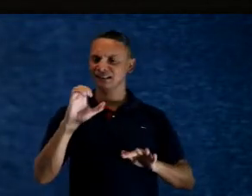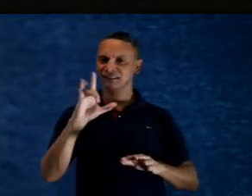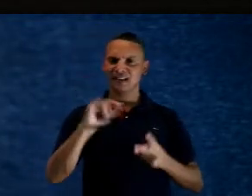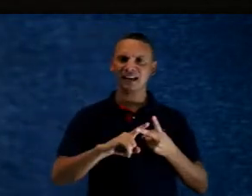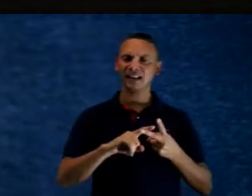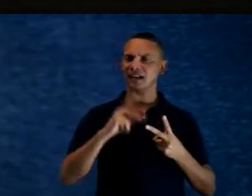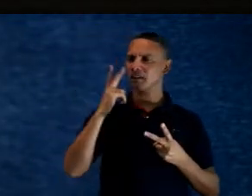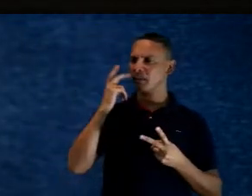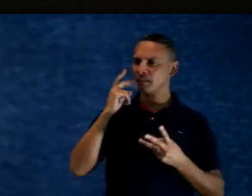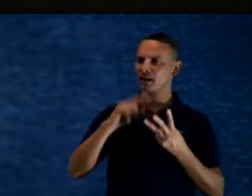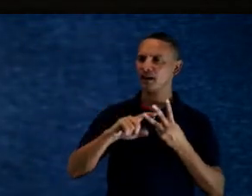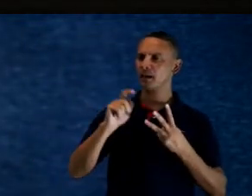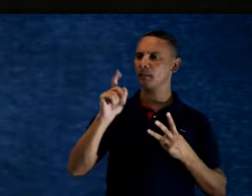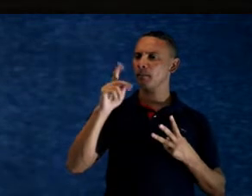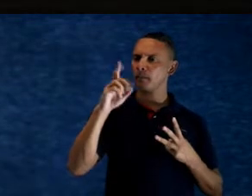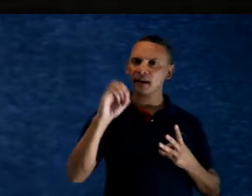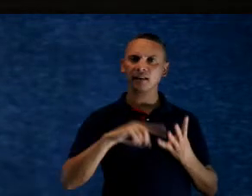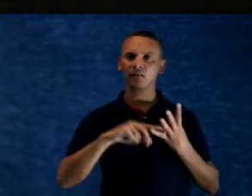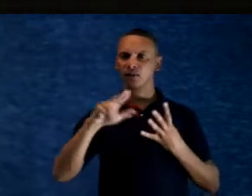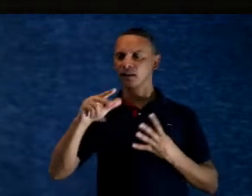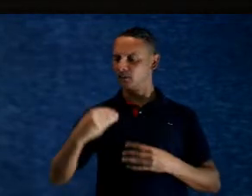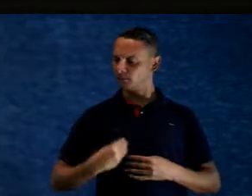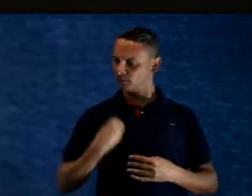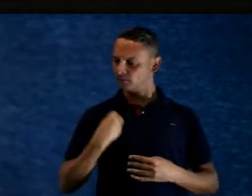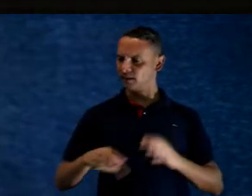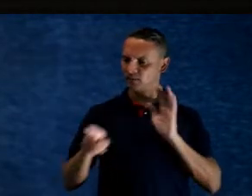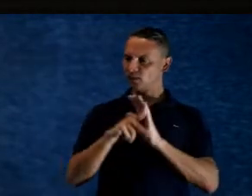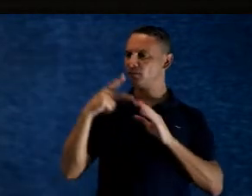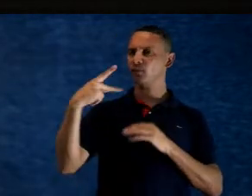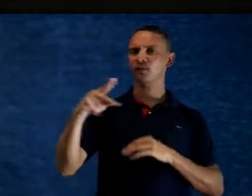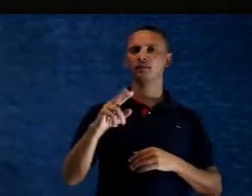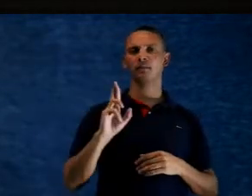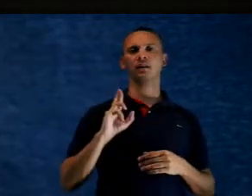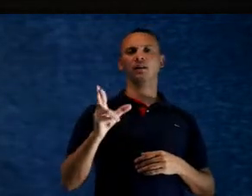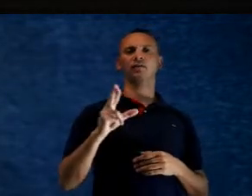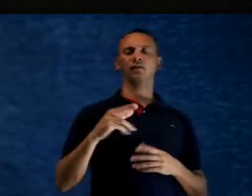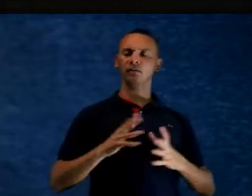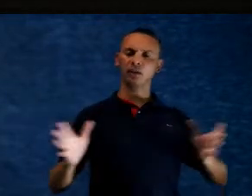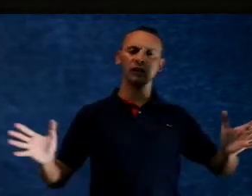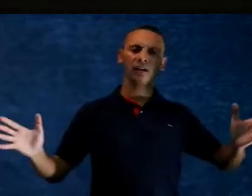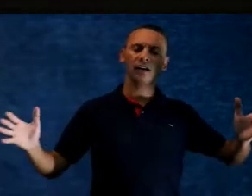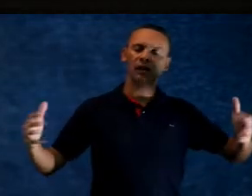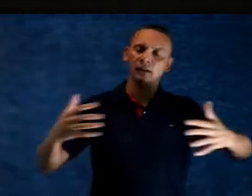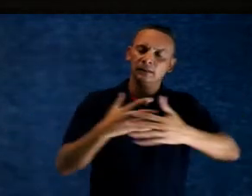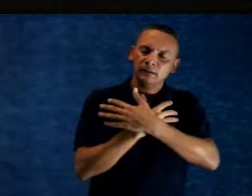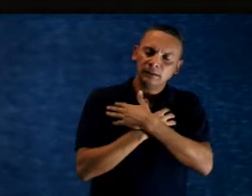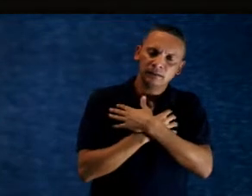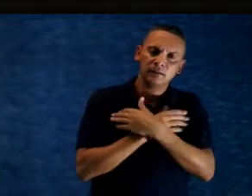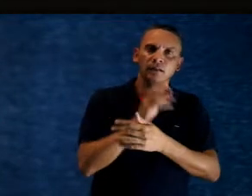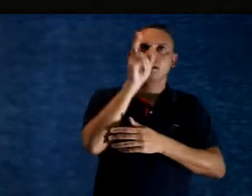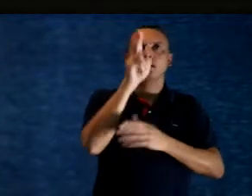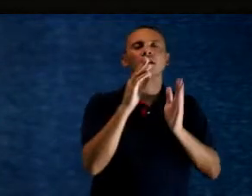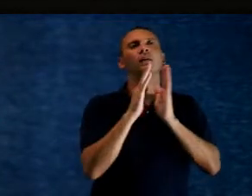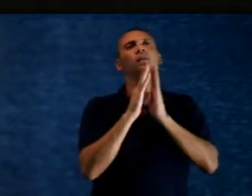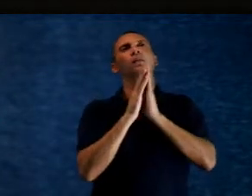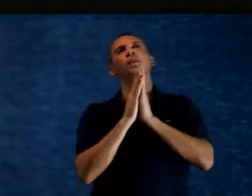me embriagava. Nas meditações, a imaginação fingia que era Deus, e murmurava o que eu gostaria de ouvir. Minha